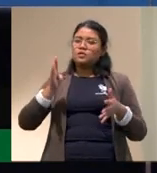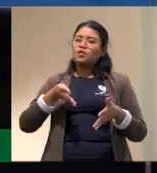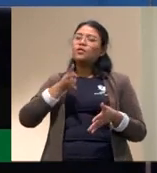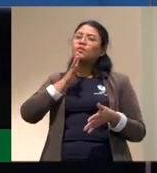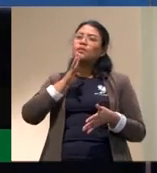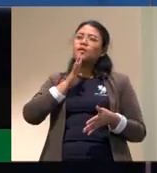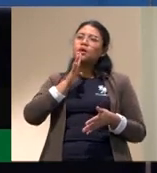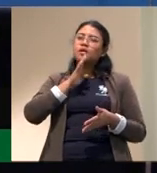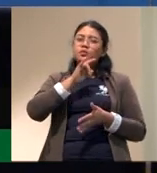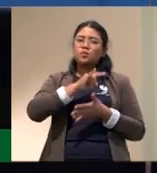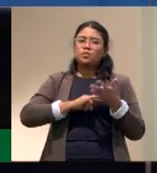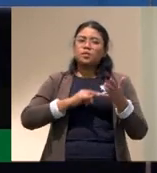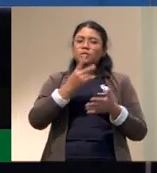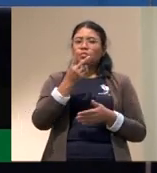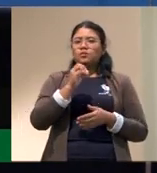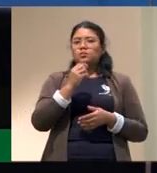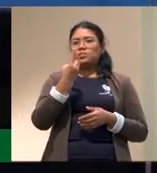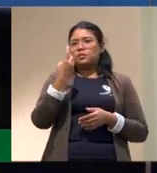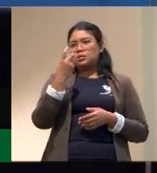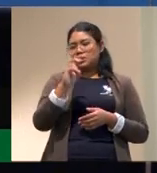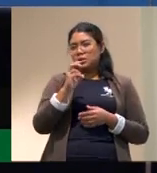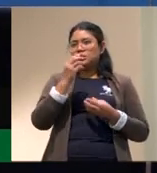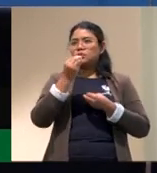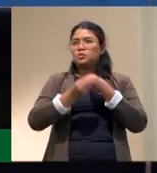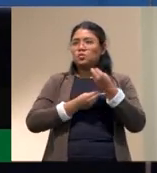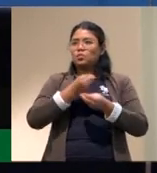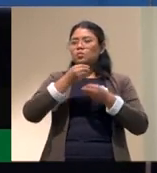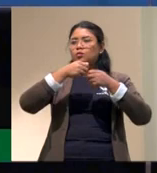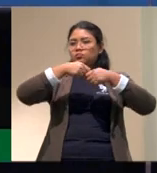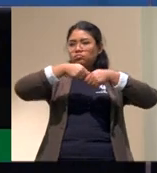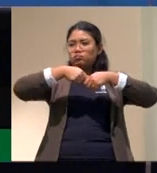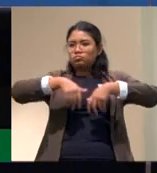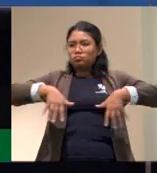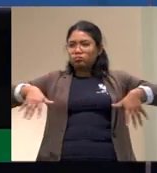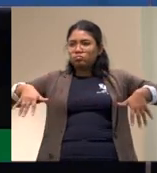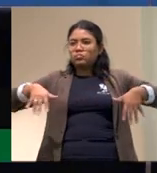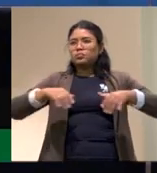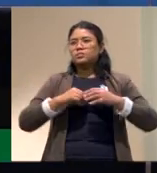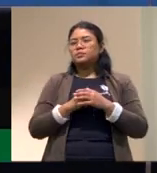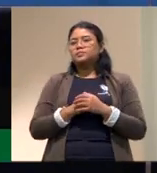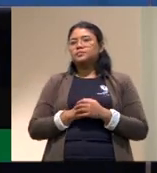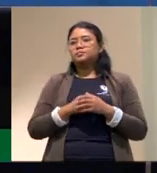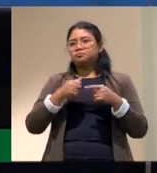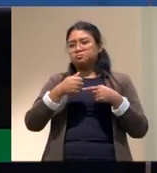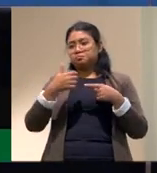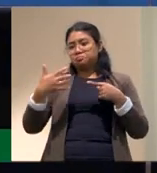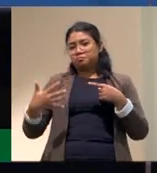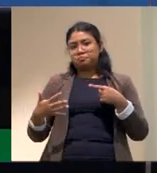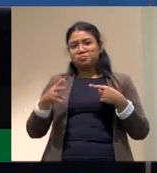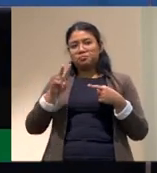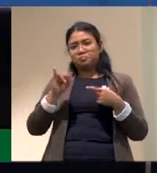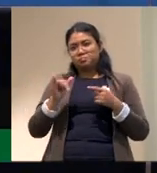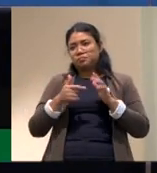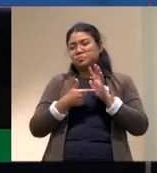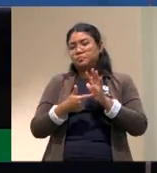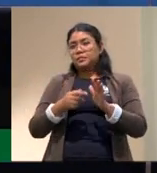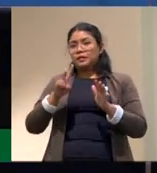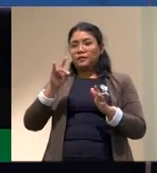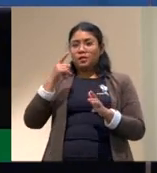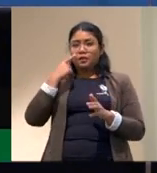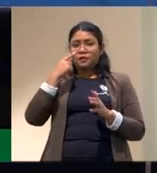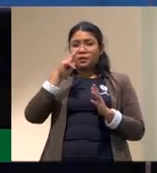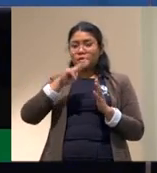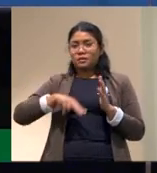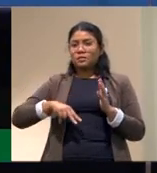mas verão agora como ele foi ampliado no novo documento, em breve, verão, estarei